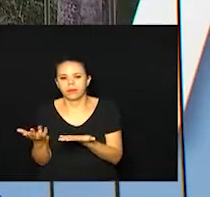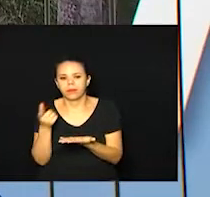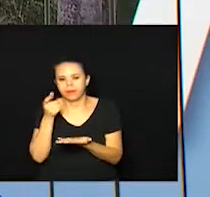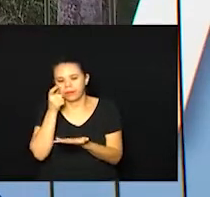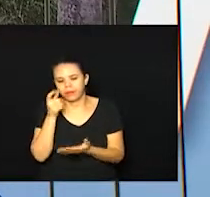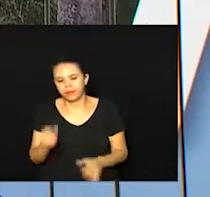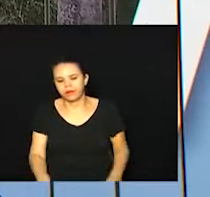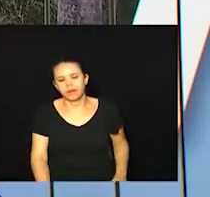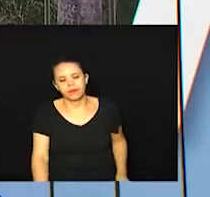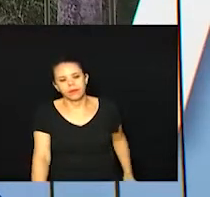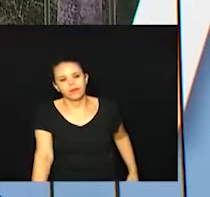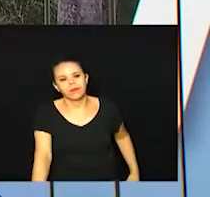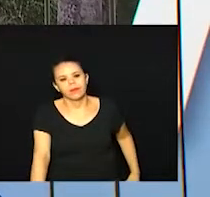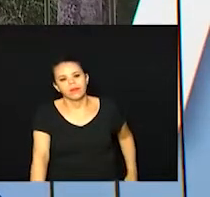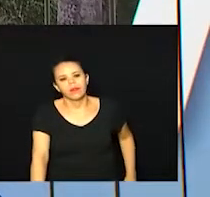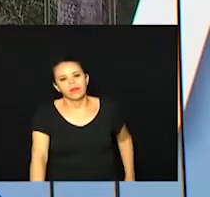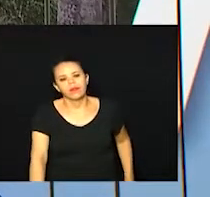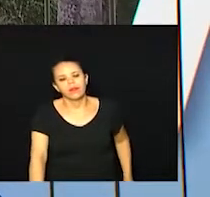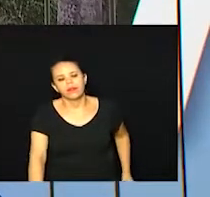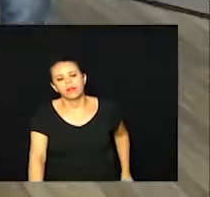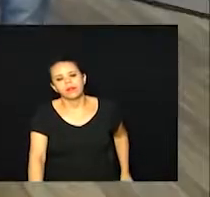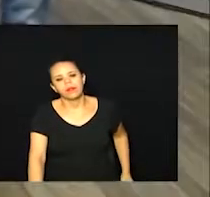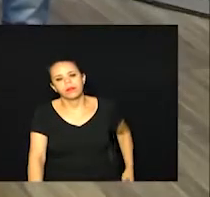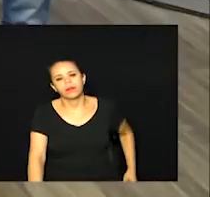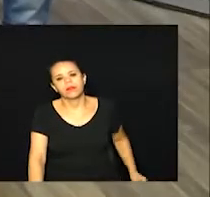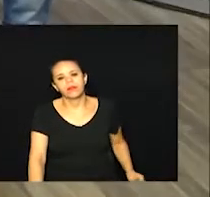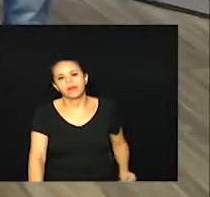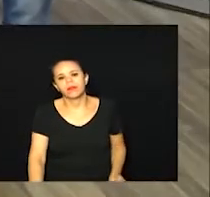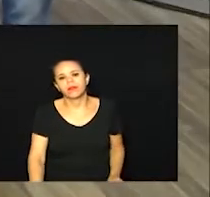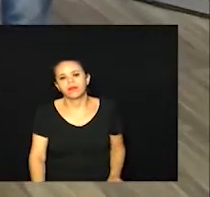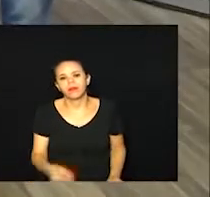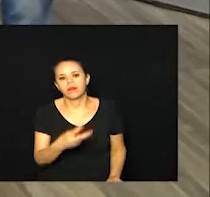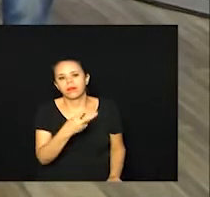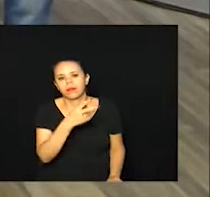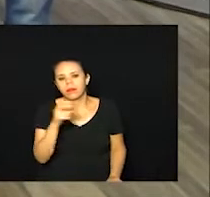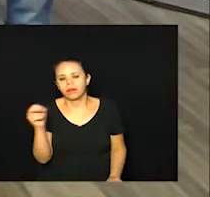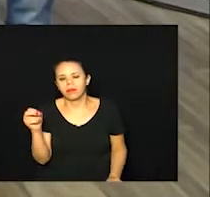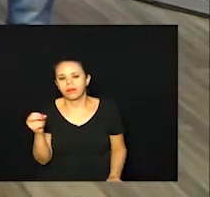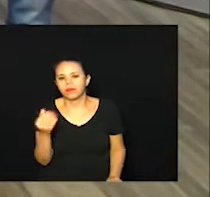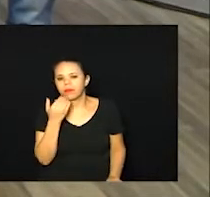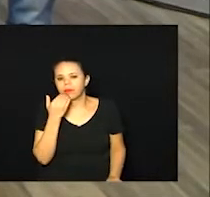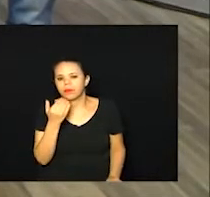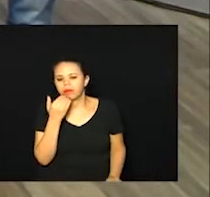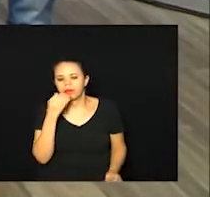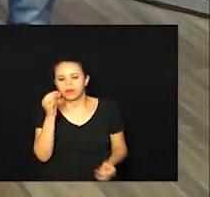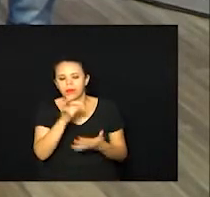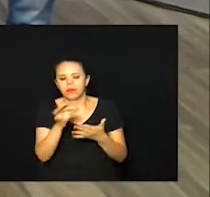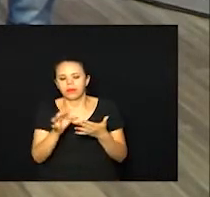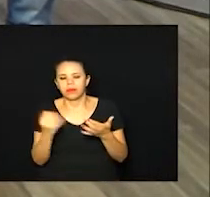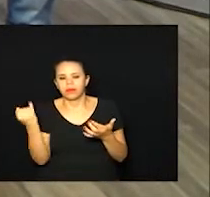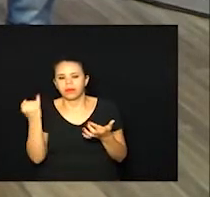que queiram conhecer. Vereador, são mais de 20 demandas, né, que são importantes para a cidade, área